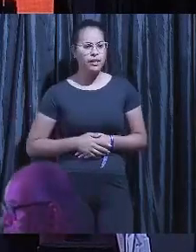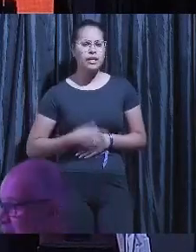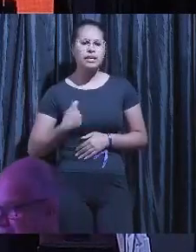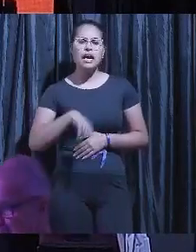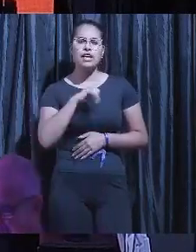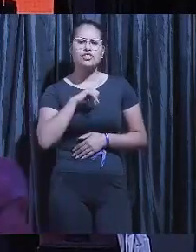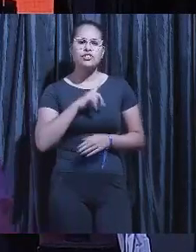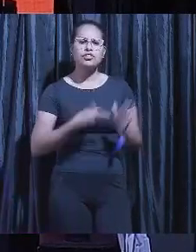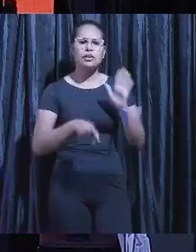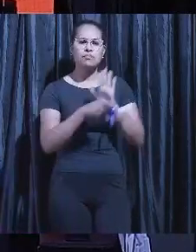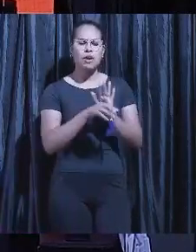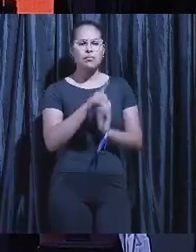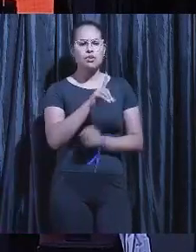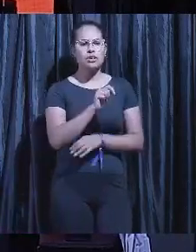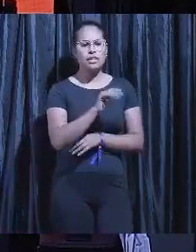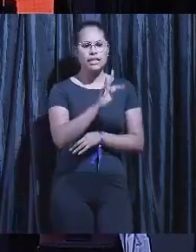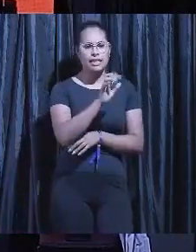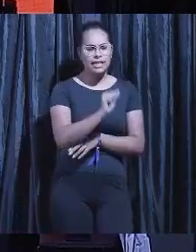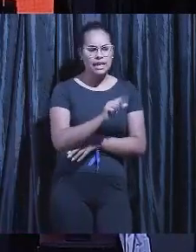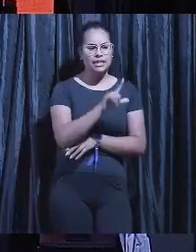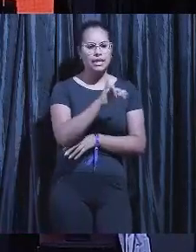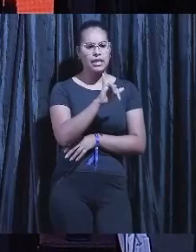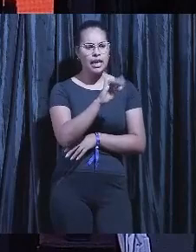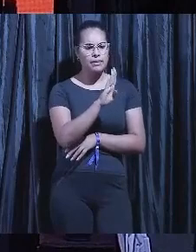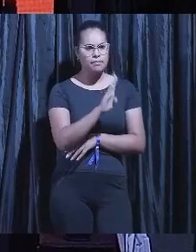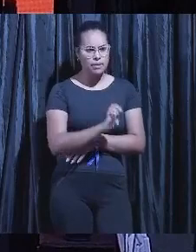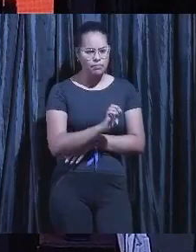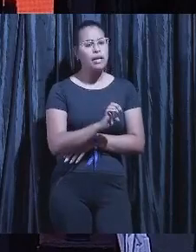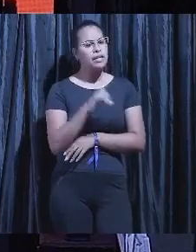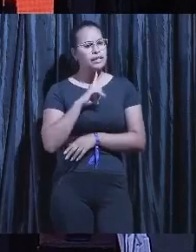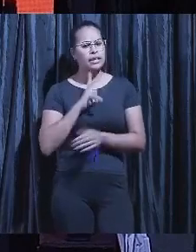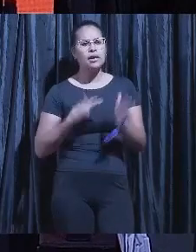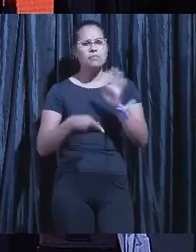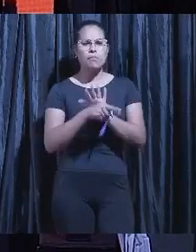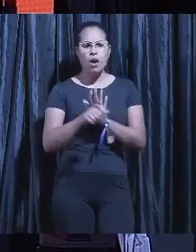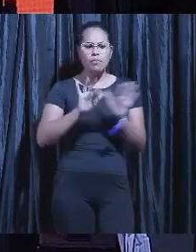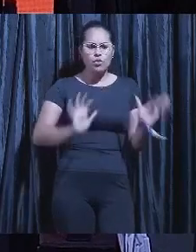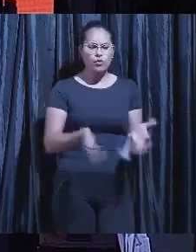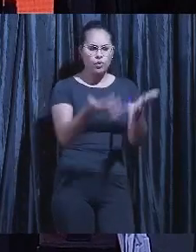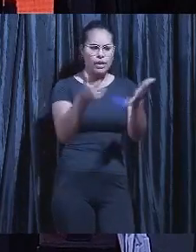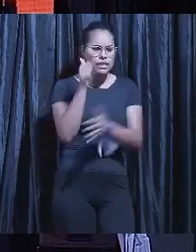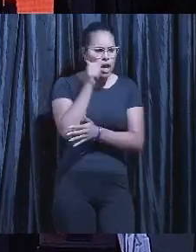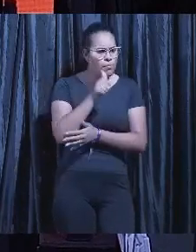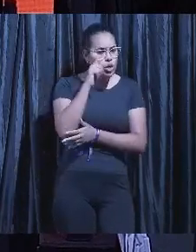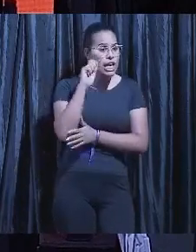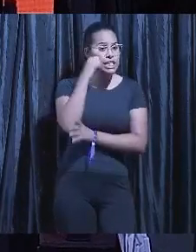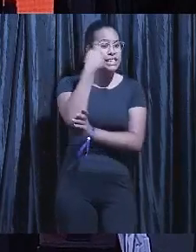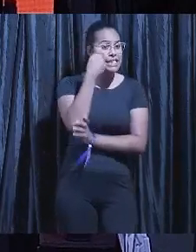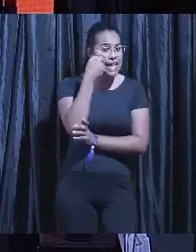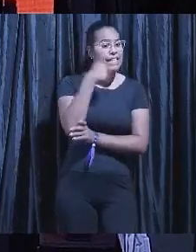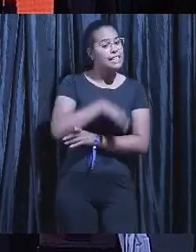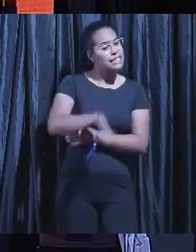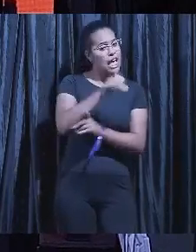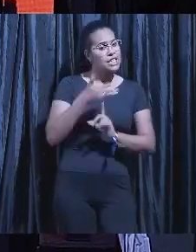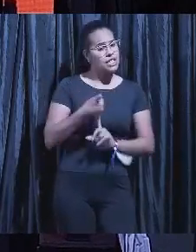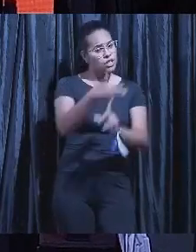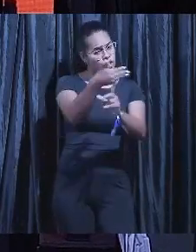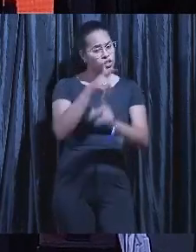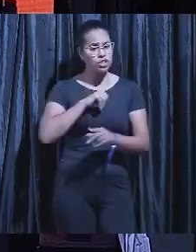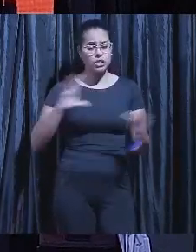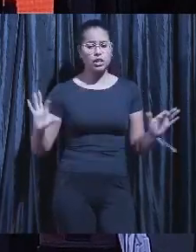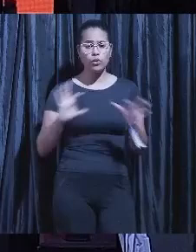Data Lab, né, que impulsiona mulheres na tecnologia, especialmente mulheres negras na tecnologia, e ele vai conectar essas mulheres